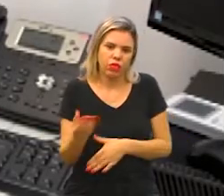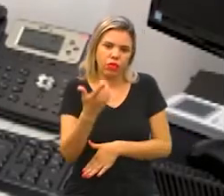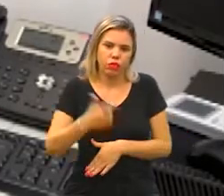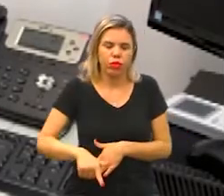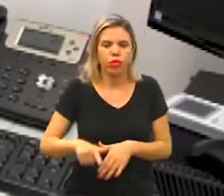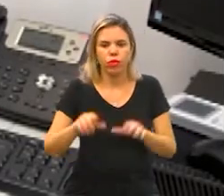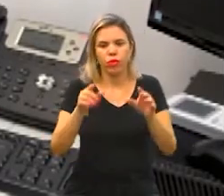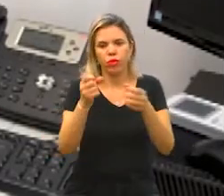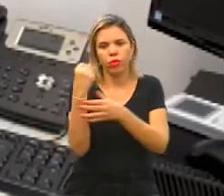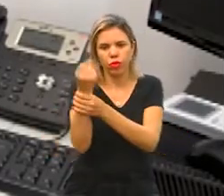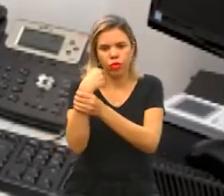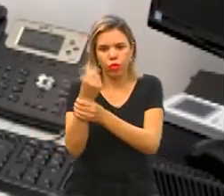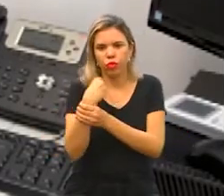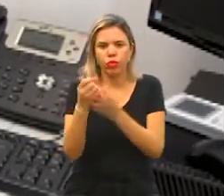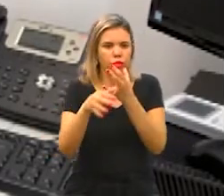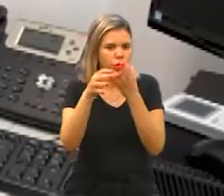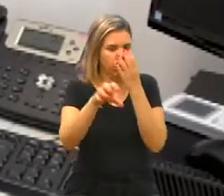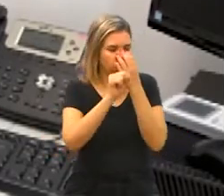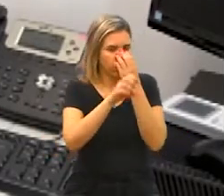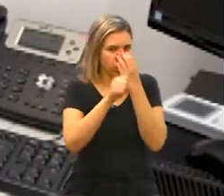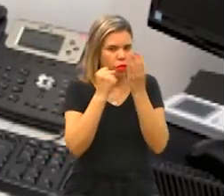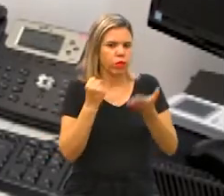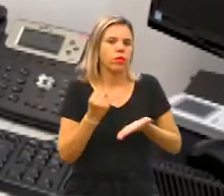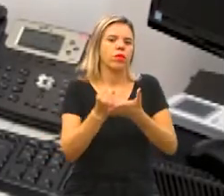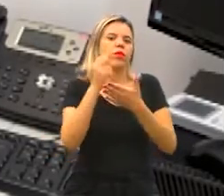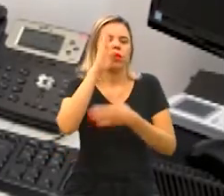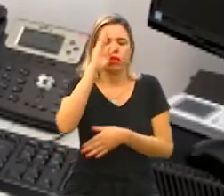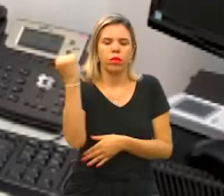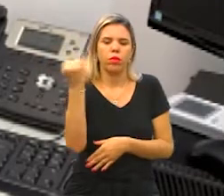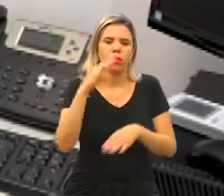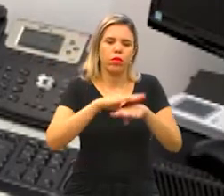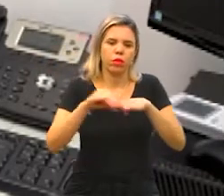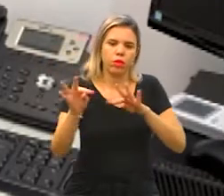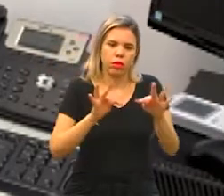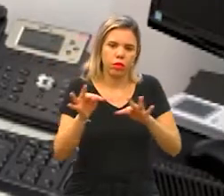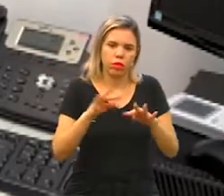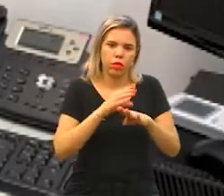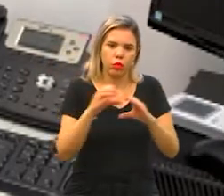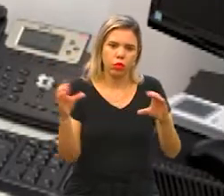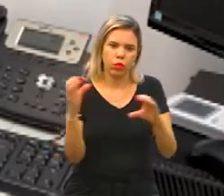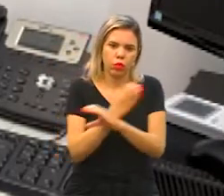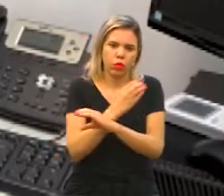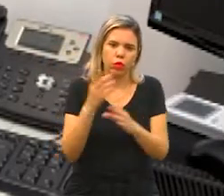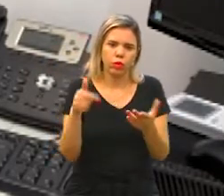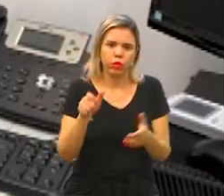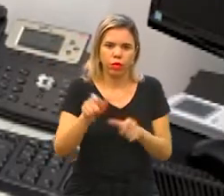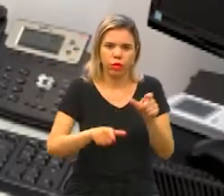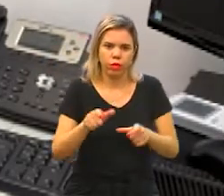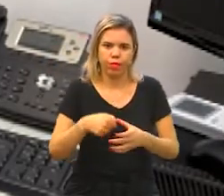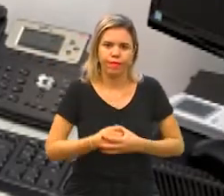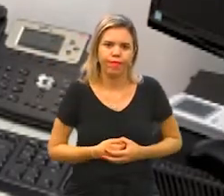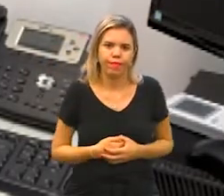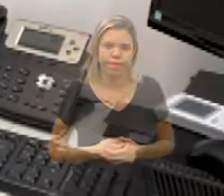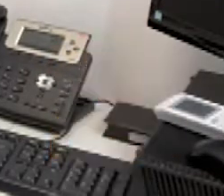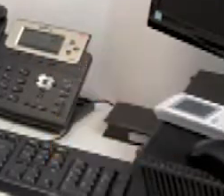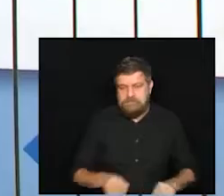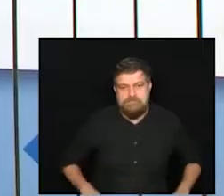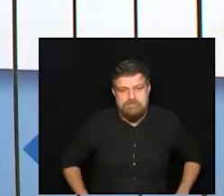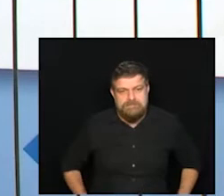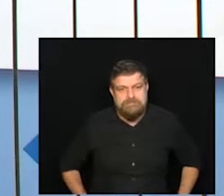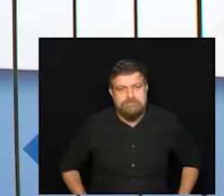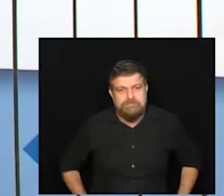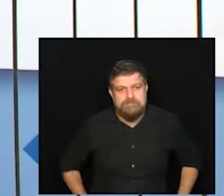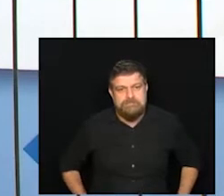e a fisioterapia respiratória vem sendo fundamental na recuperação completa desse